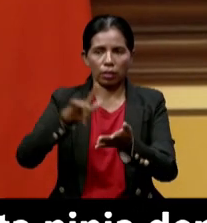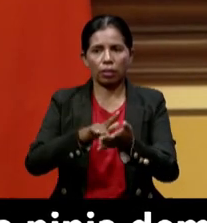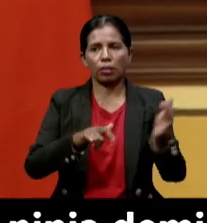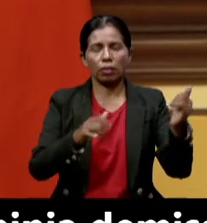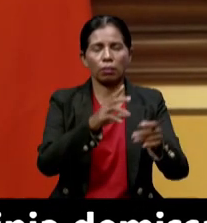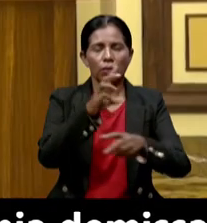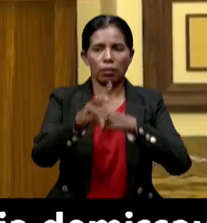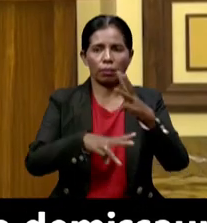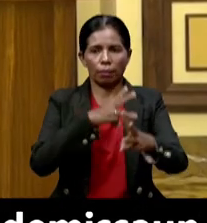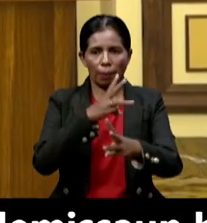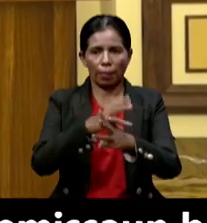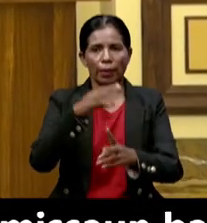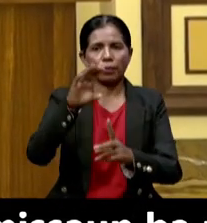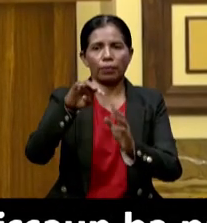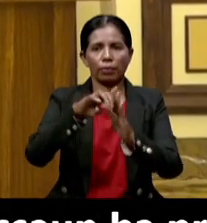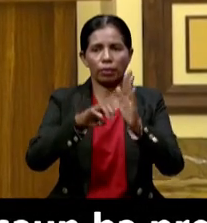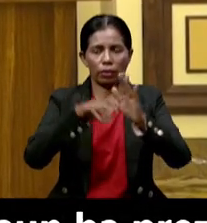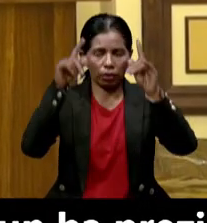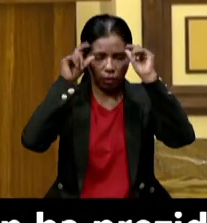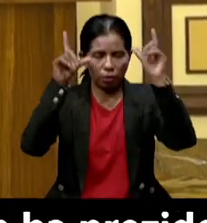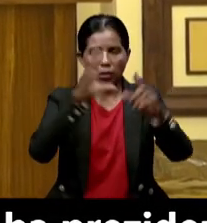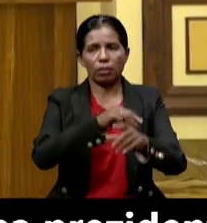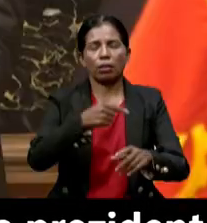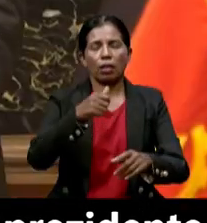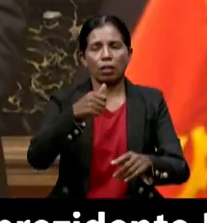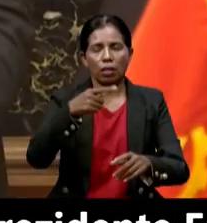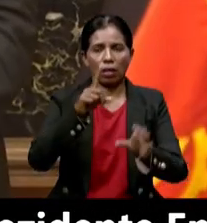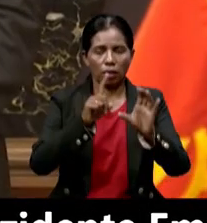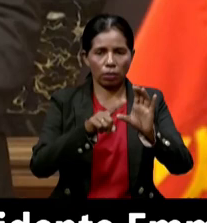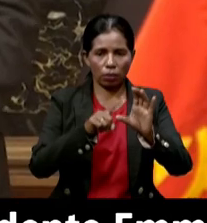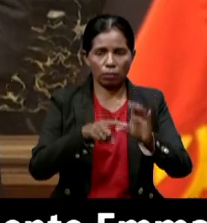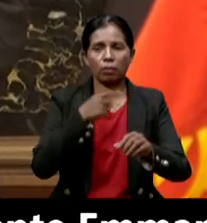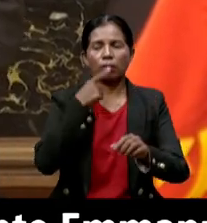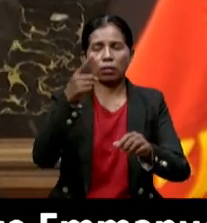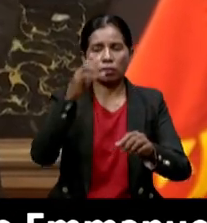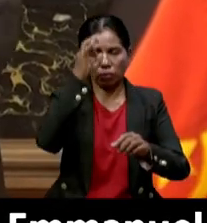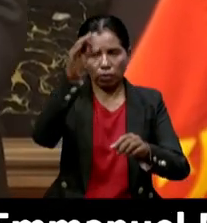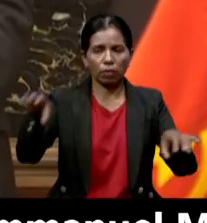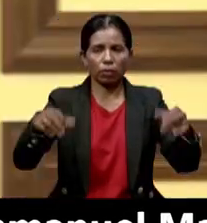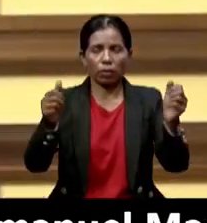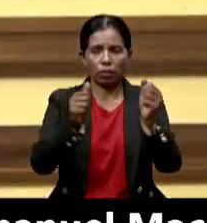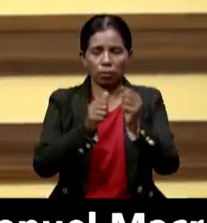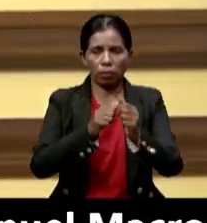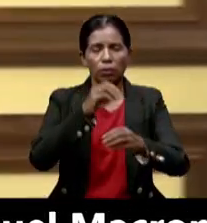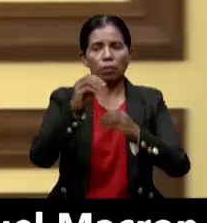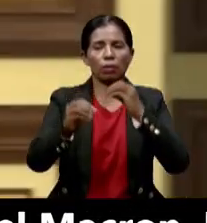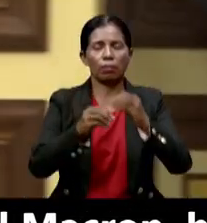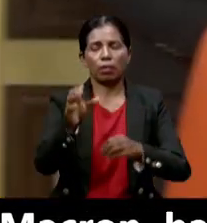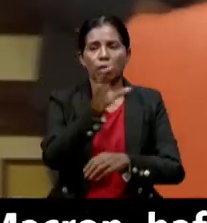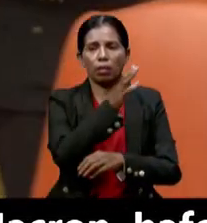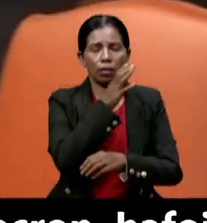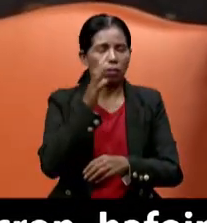do mundo. No NCF Estado Timor-Leste, no Angola, Moça afirma, para futuro se serviço a mútuo que o setor agricultura não é